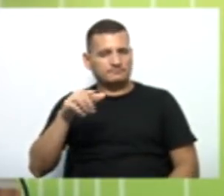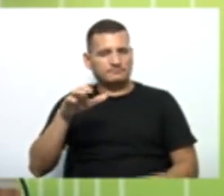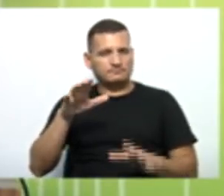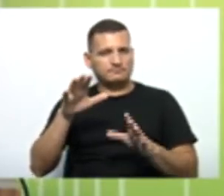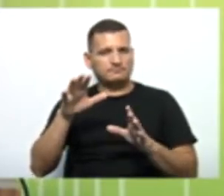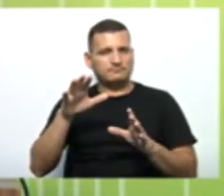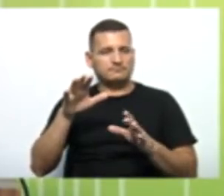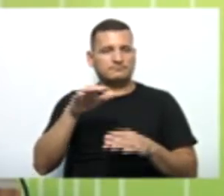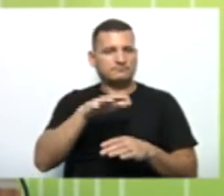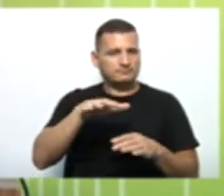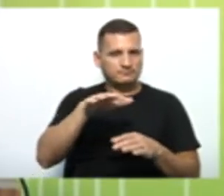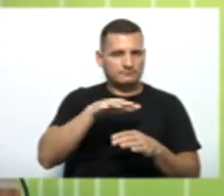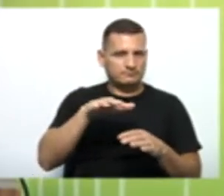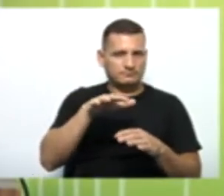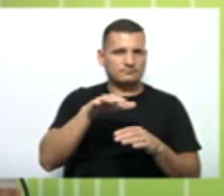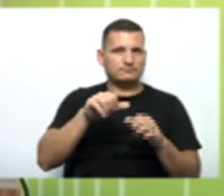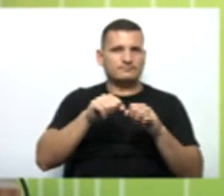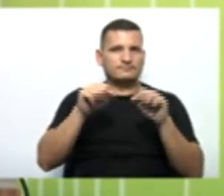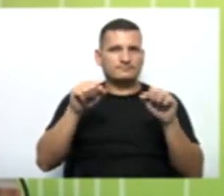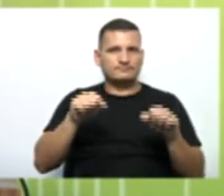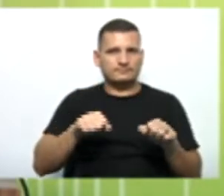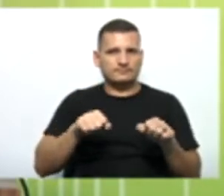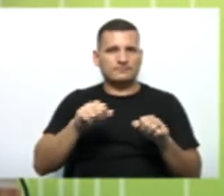a área restrita do sistema?